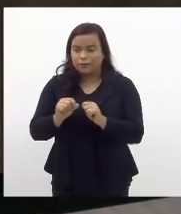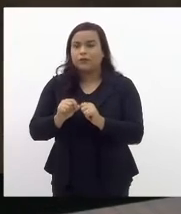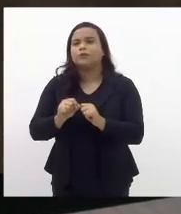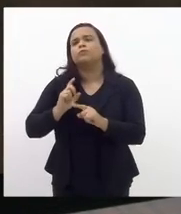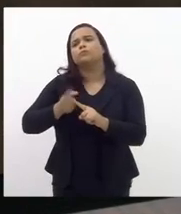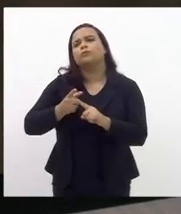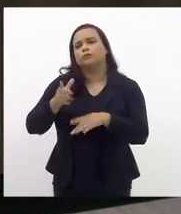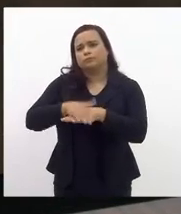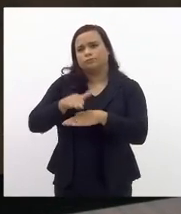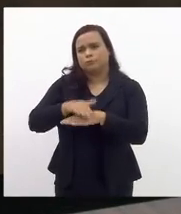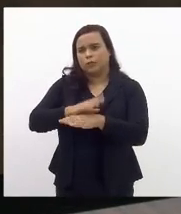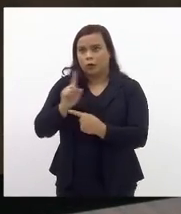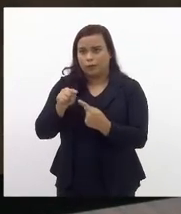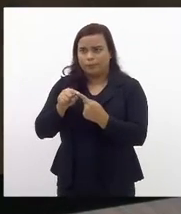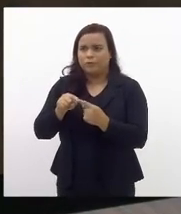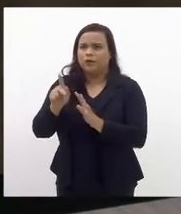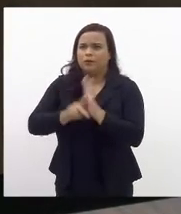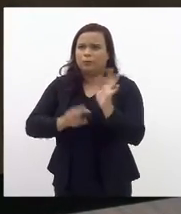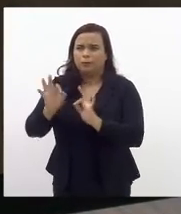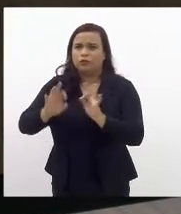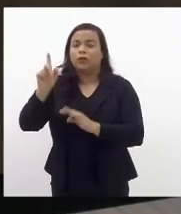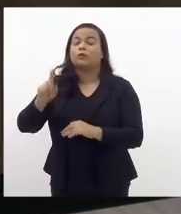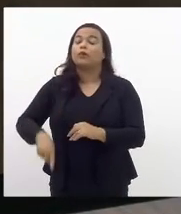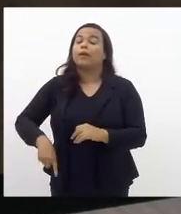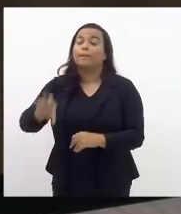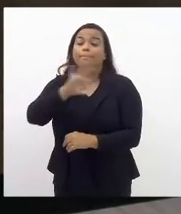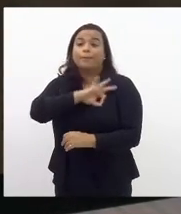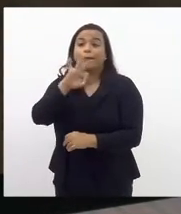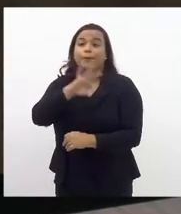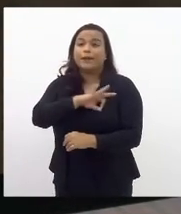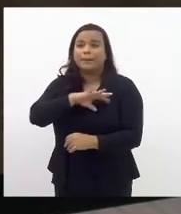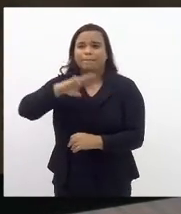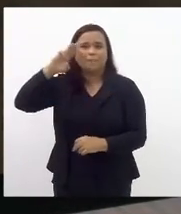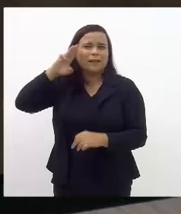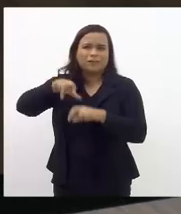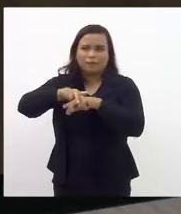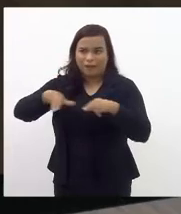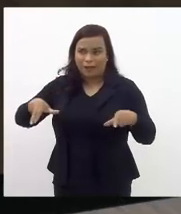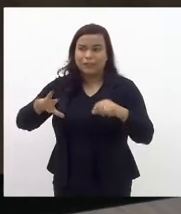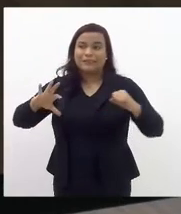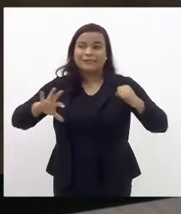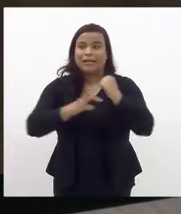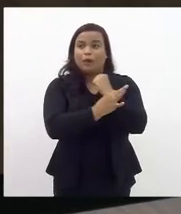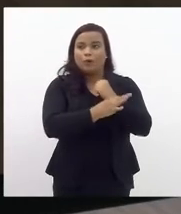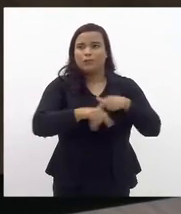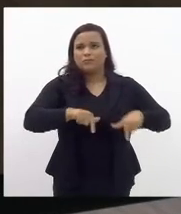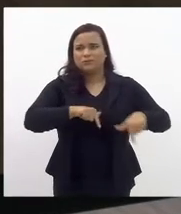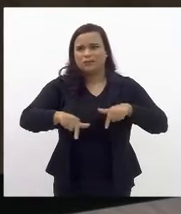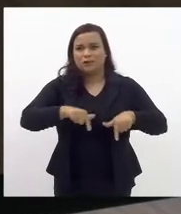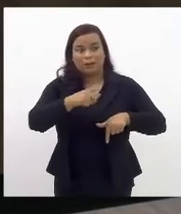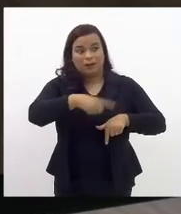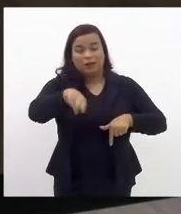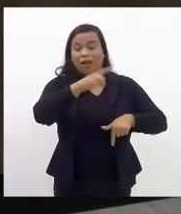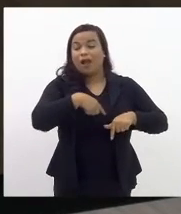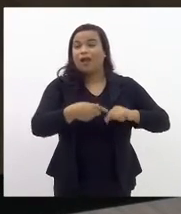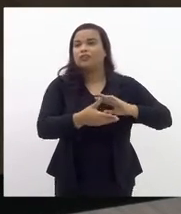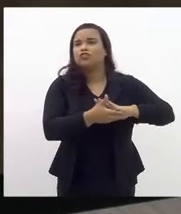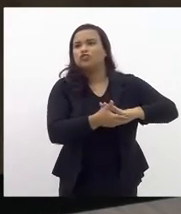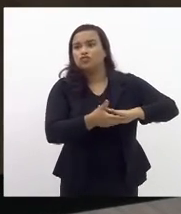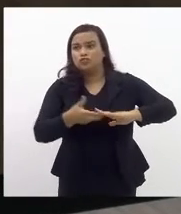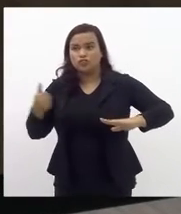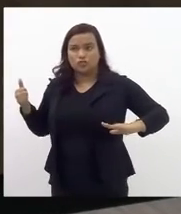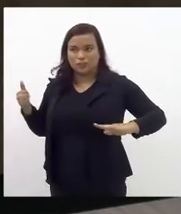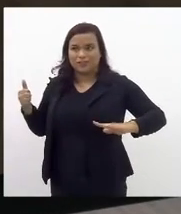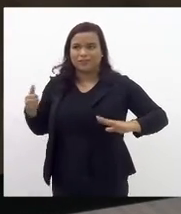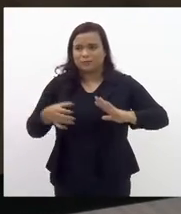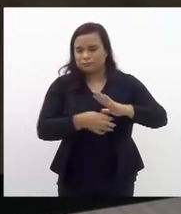a intenção do projeto? É os policiais militares, aqueles agentes de segurança que foram excluídos durante a